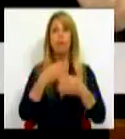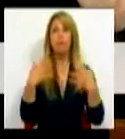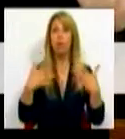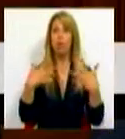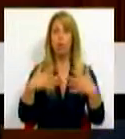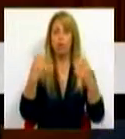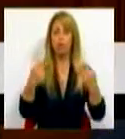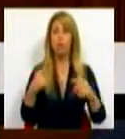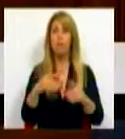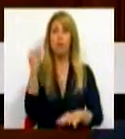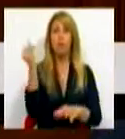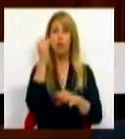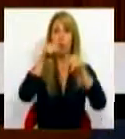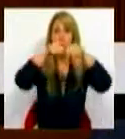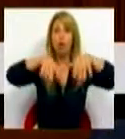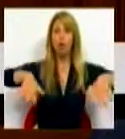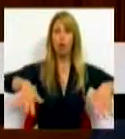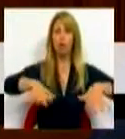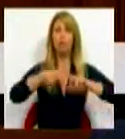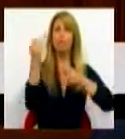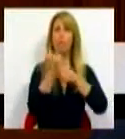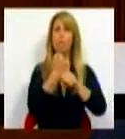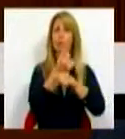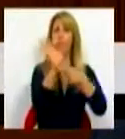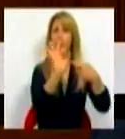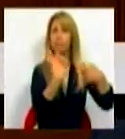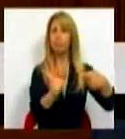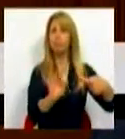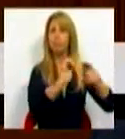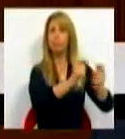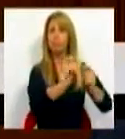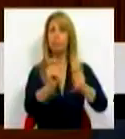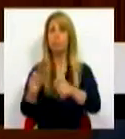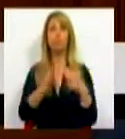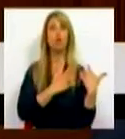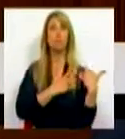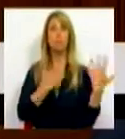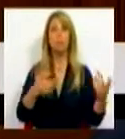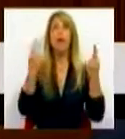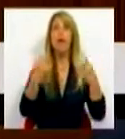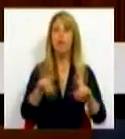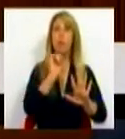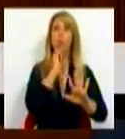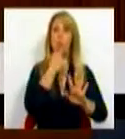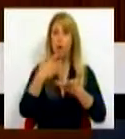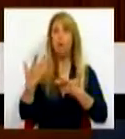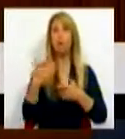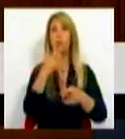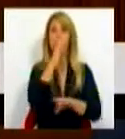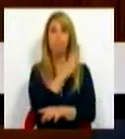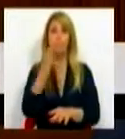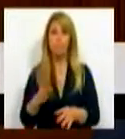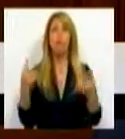Existiam estatutos orgânicos com descrição de funções e responsabilidades. Existia um código de conduta.